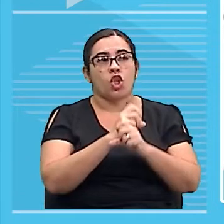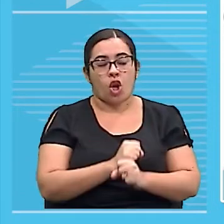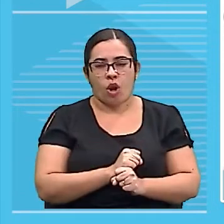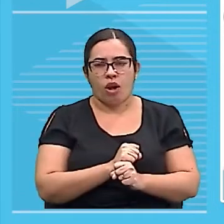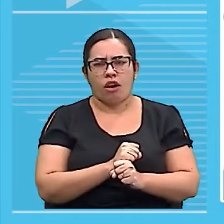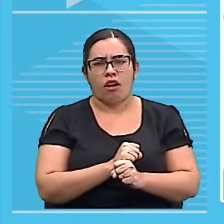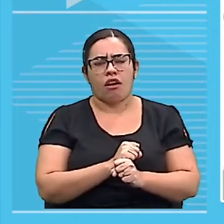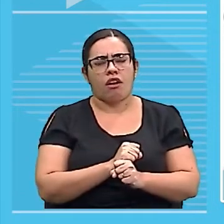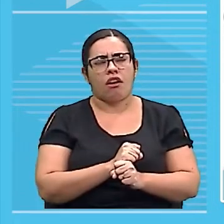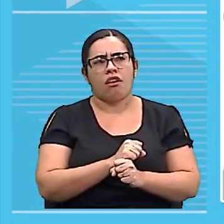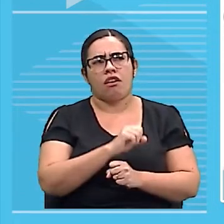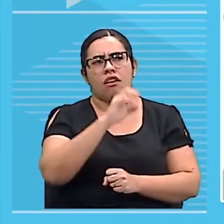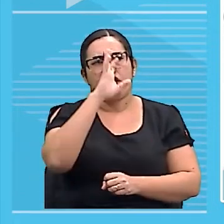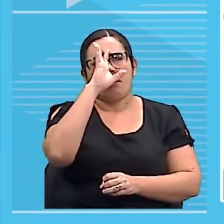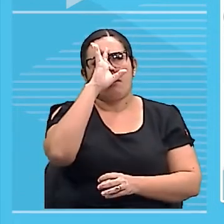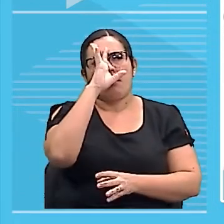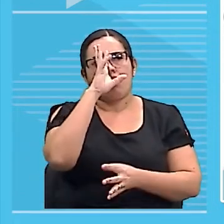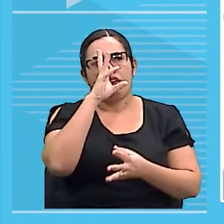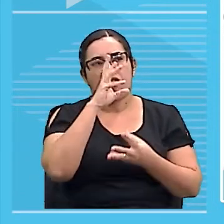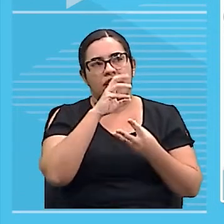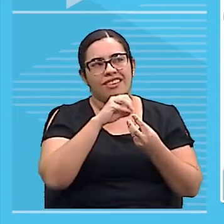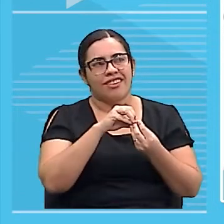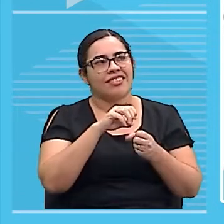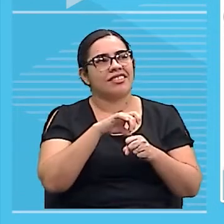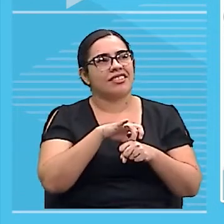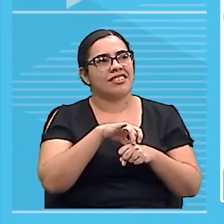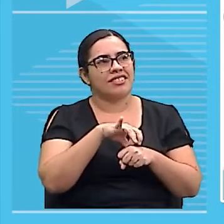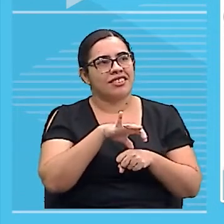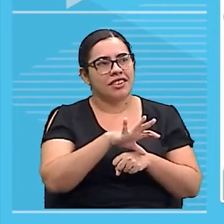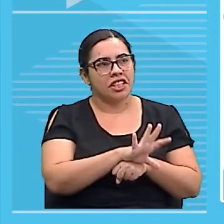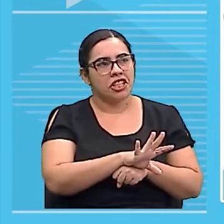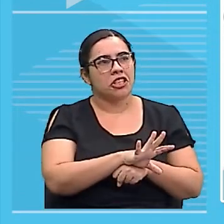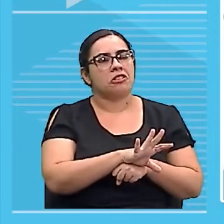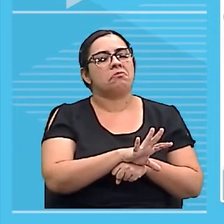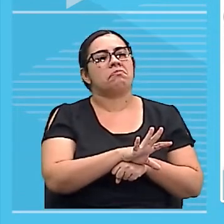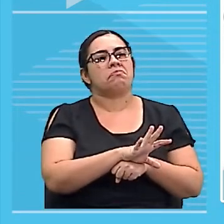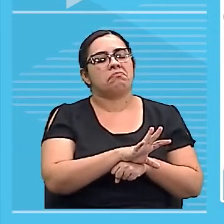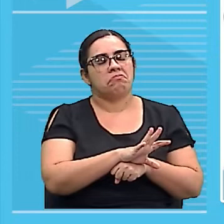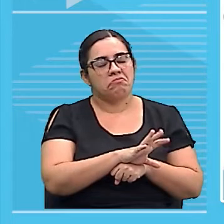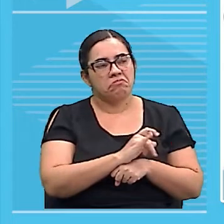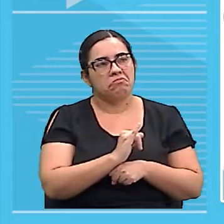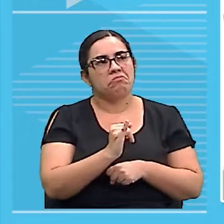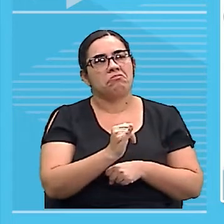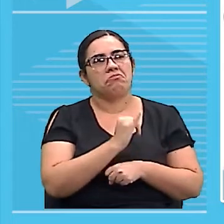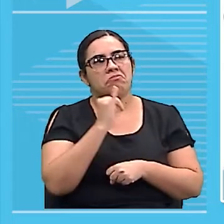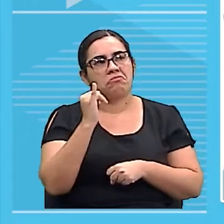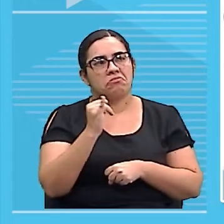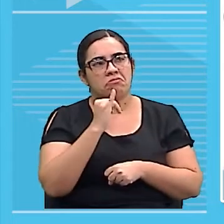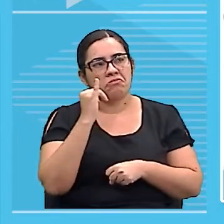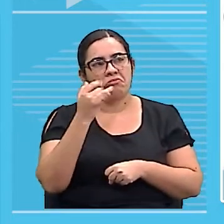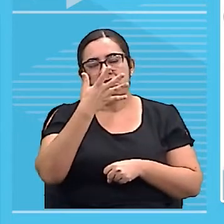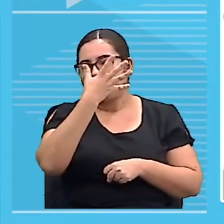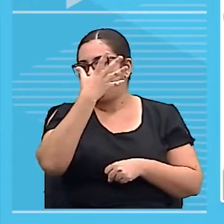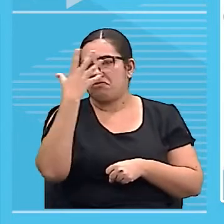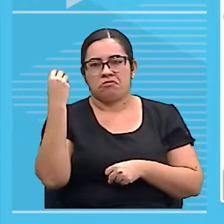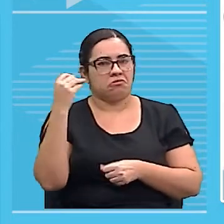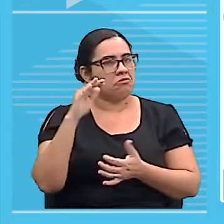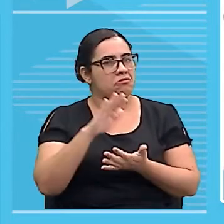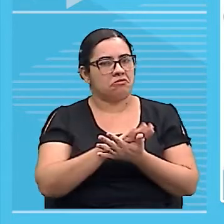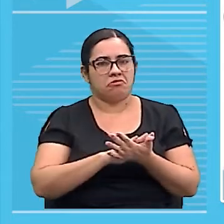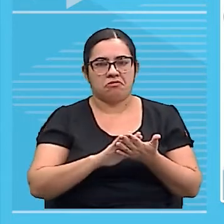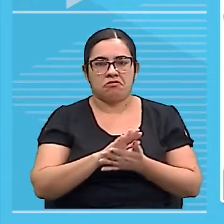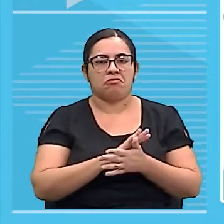e a professor dica importante né de que legal pronto não dá para esquecer